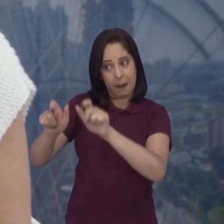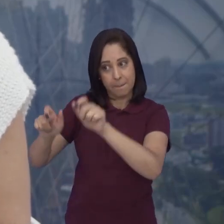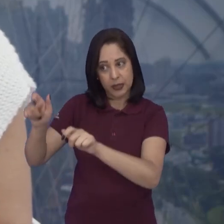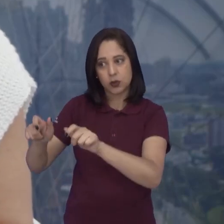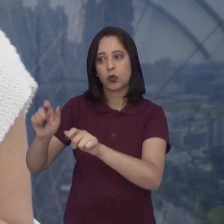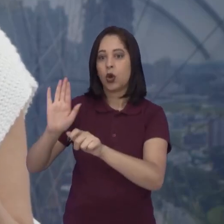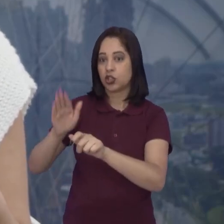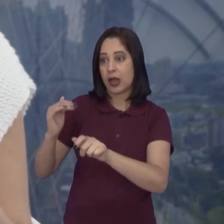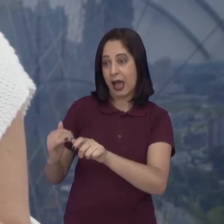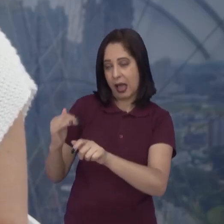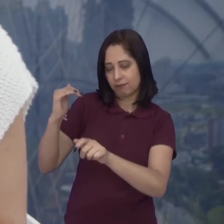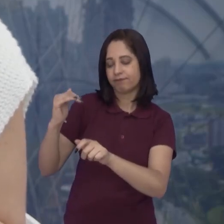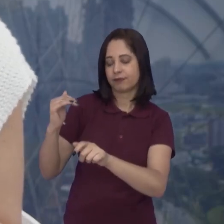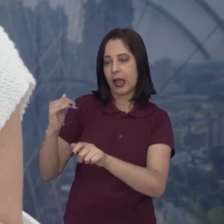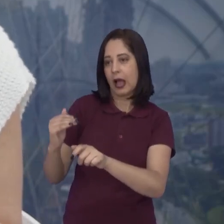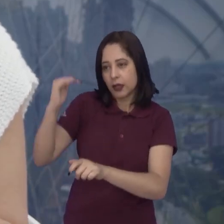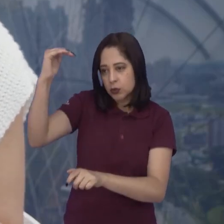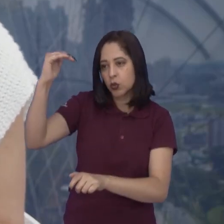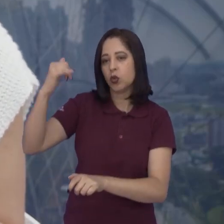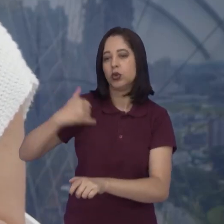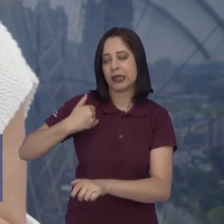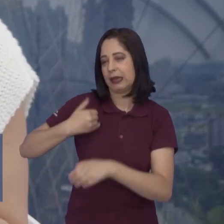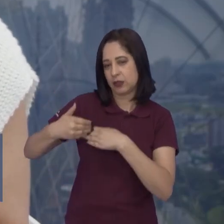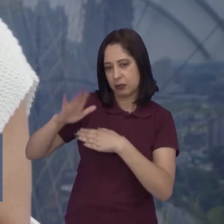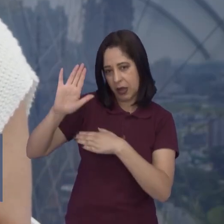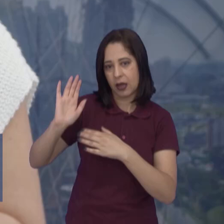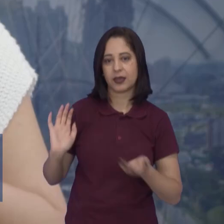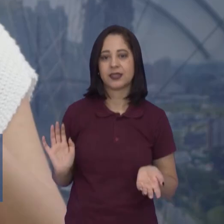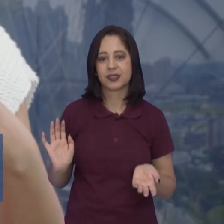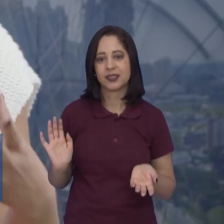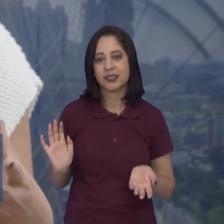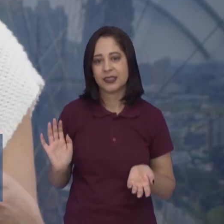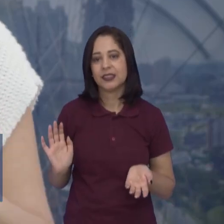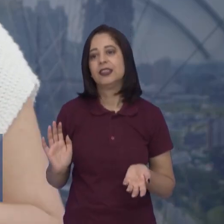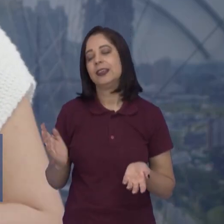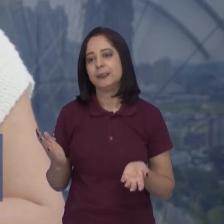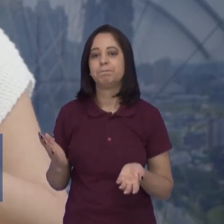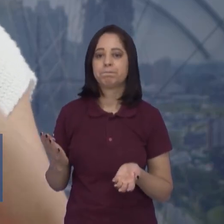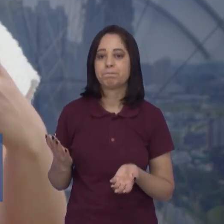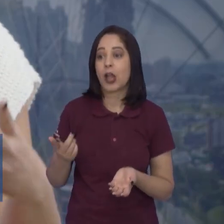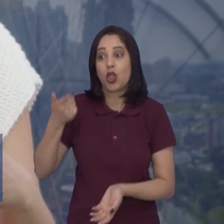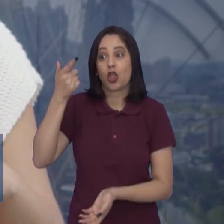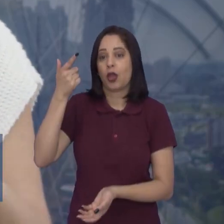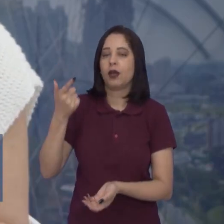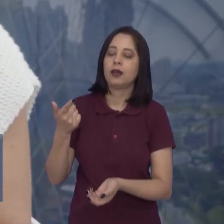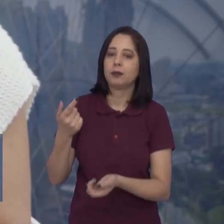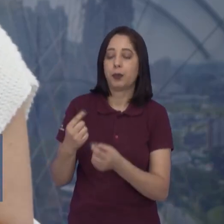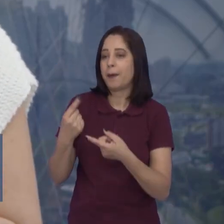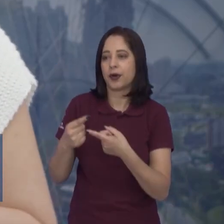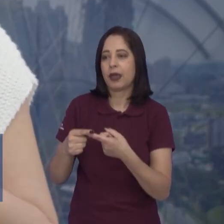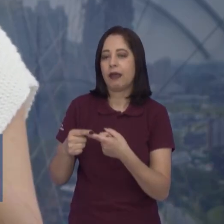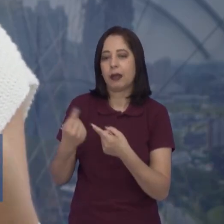aluguéis acabam que as pessoas que ainda não, digamos que um tempo atrás já estariam formando uma família e